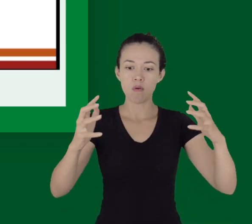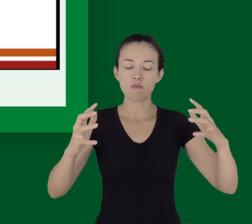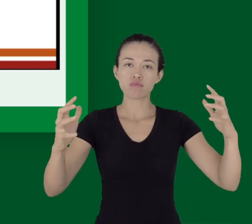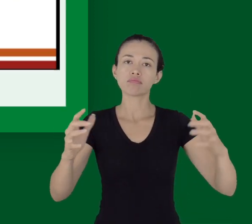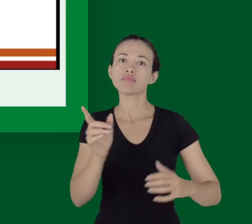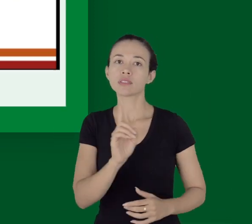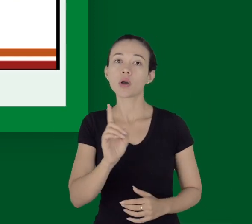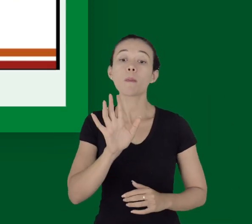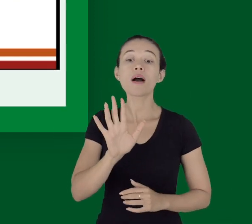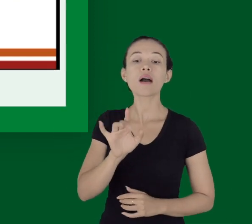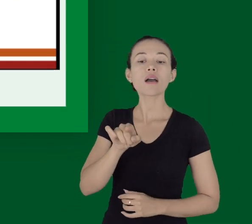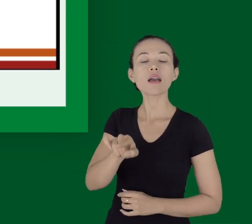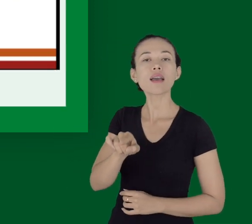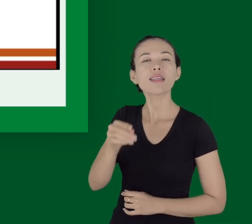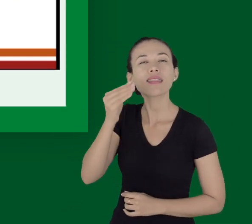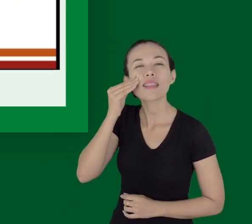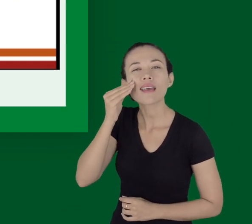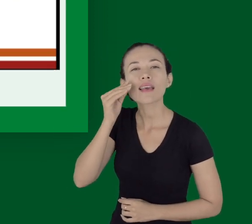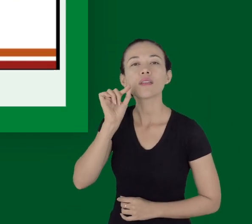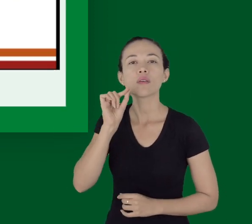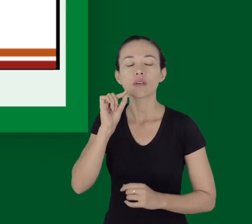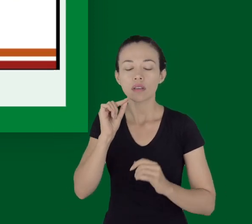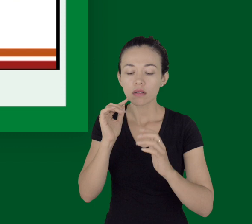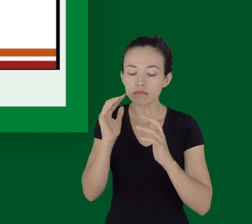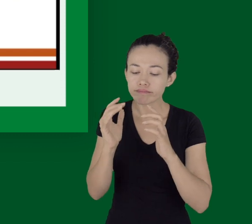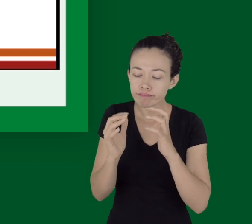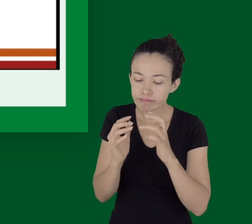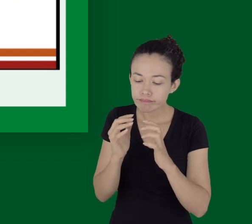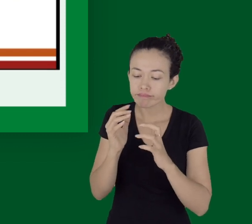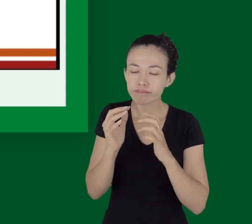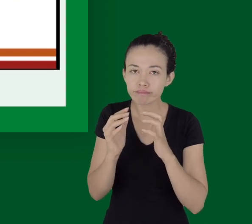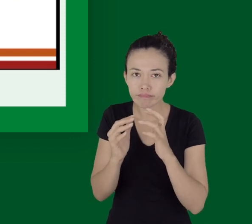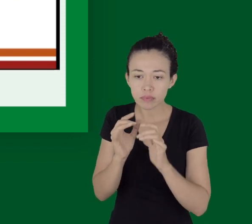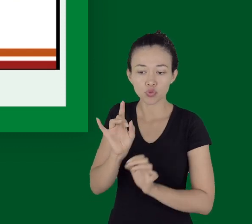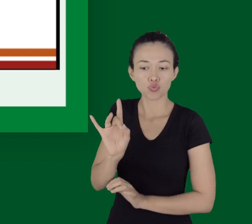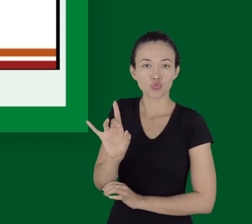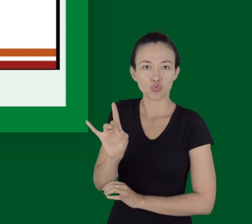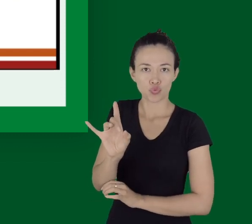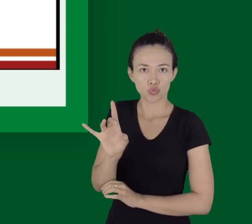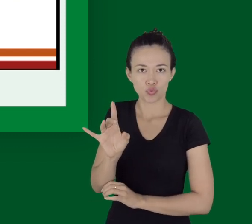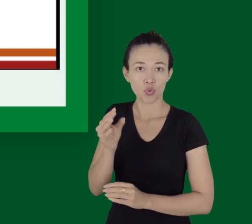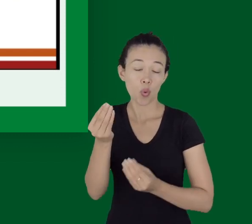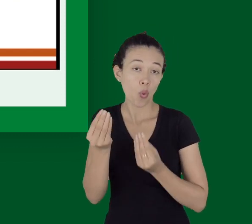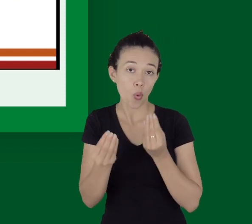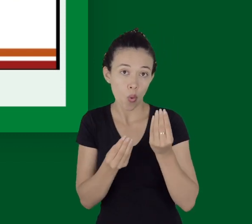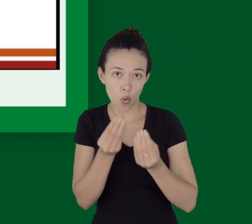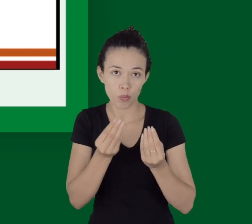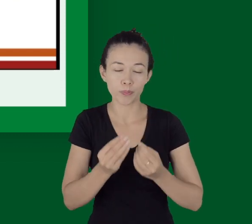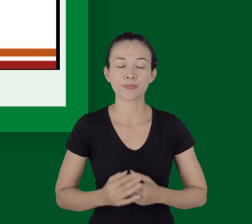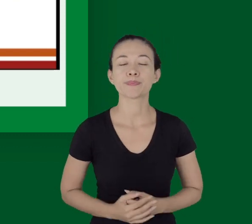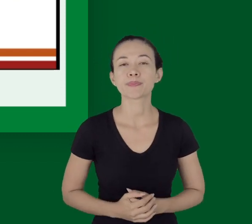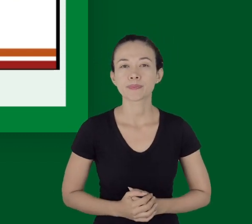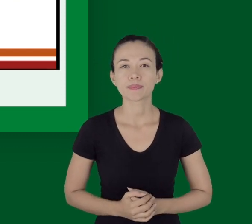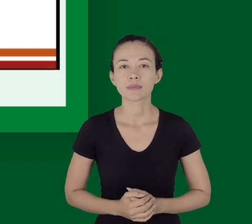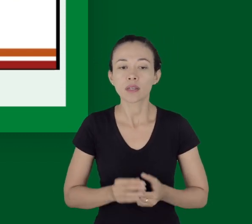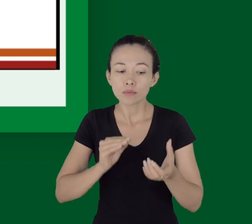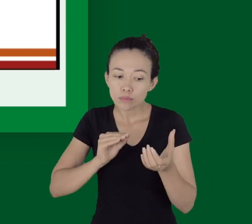cérebro ele não expande, então, ele vai tentar se autorregular. Nesse processo inicial, ele tenta se